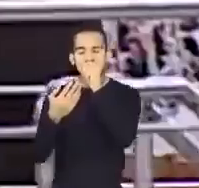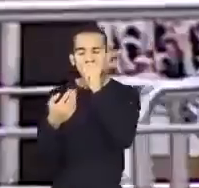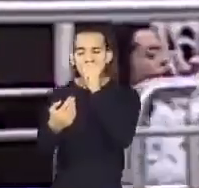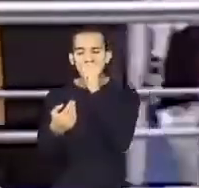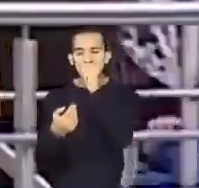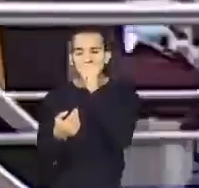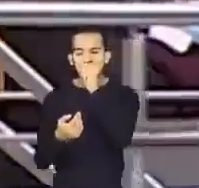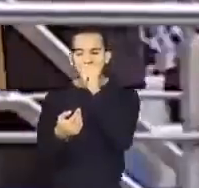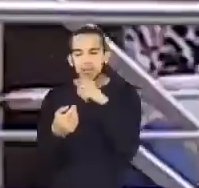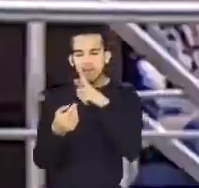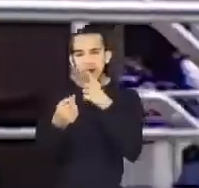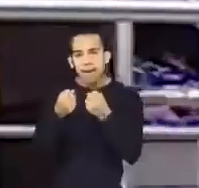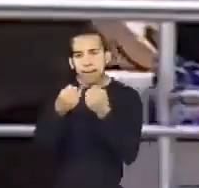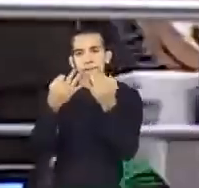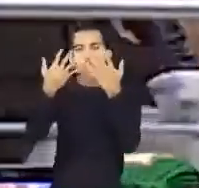para que tenha